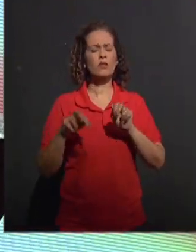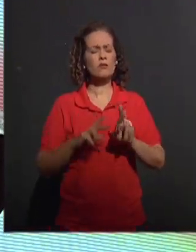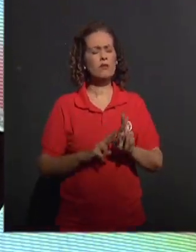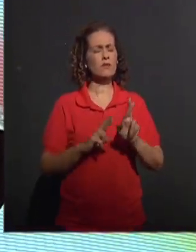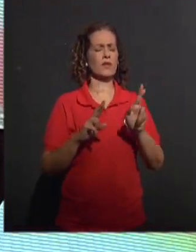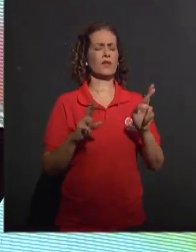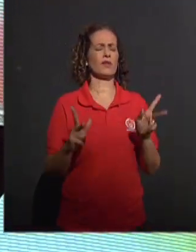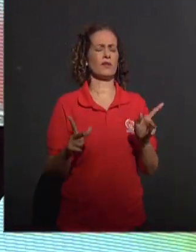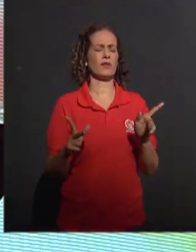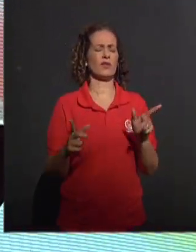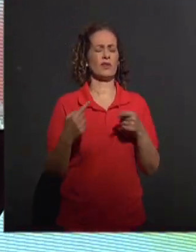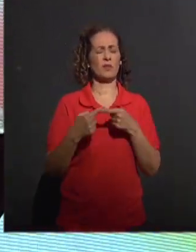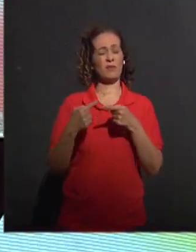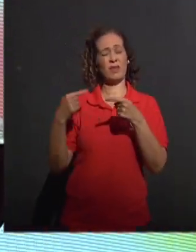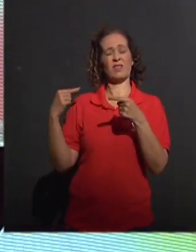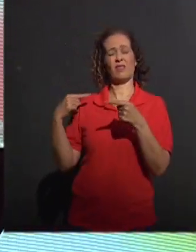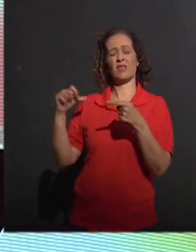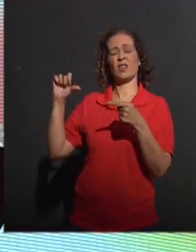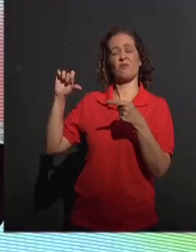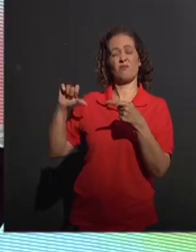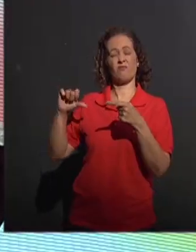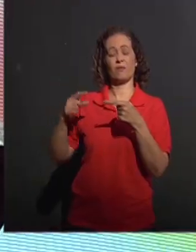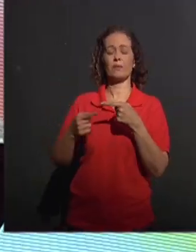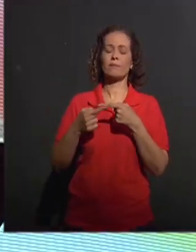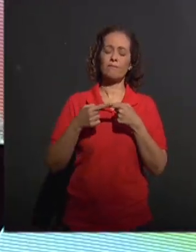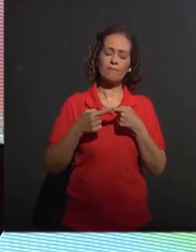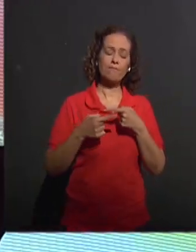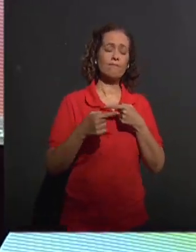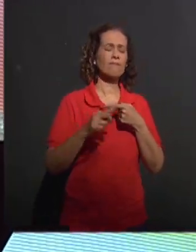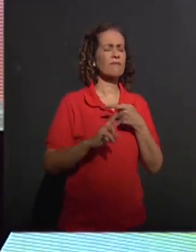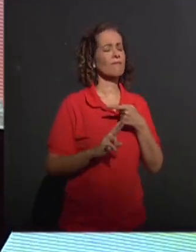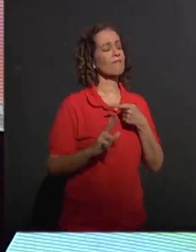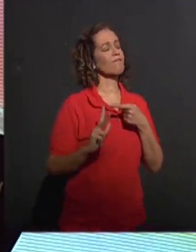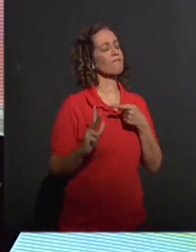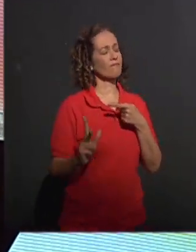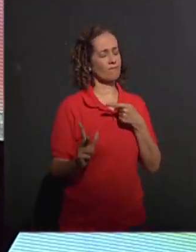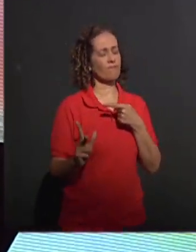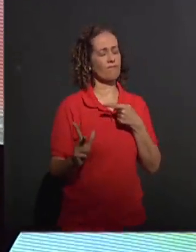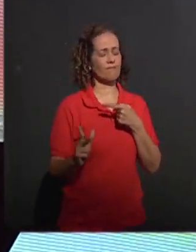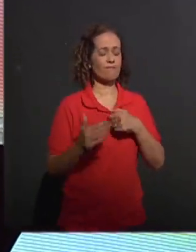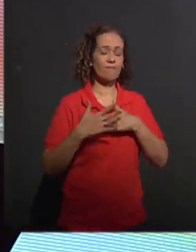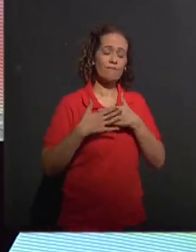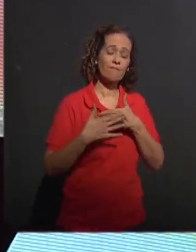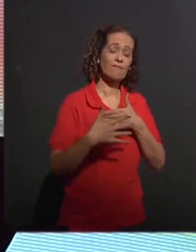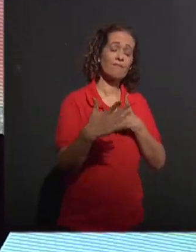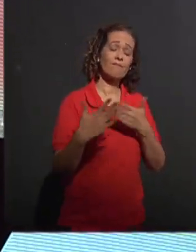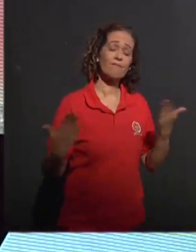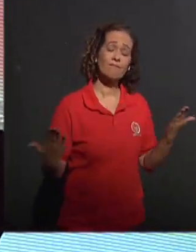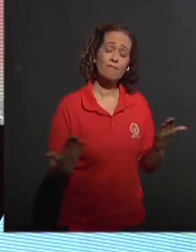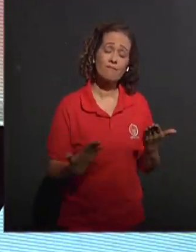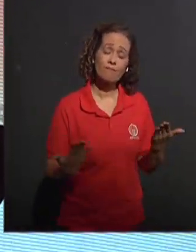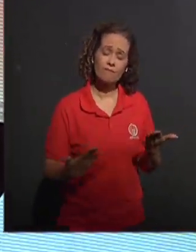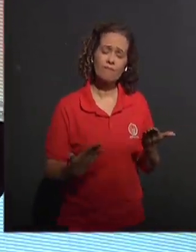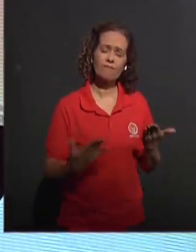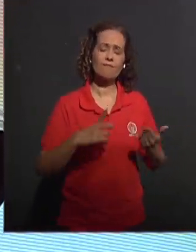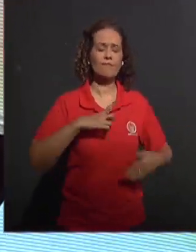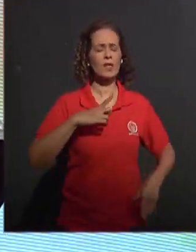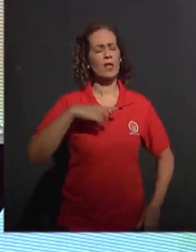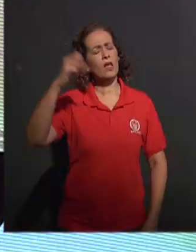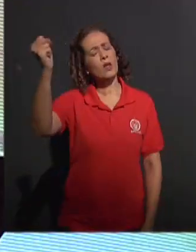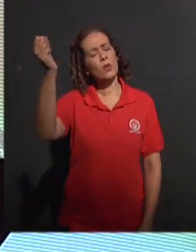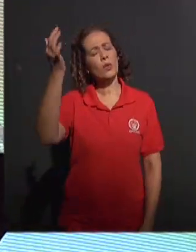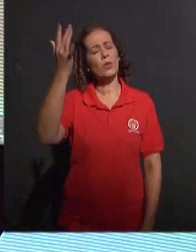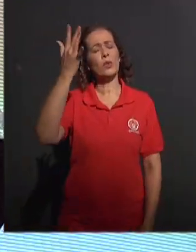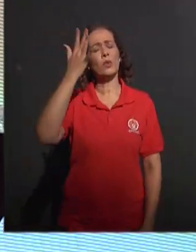Que esta semana seja tão diferente, Senhor. Uma semana de graça,